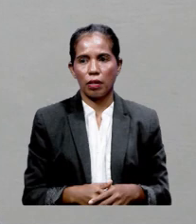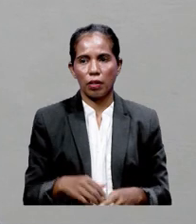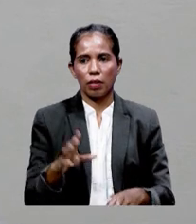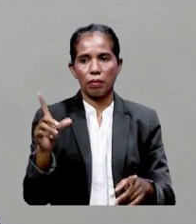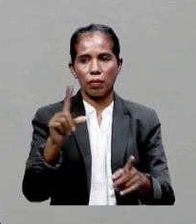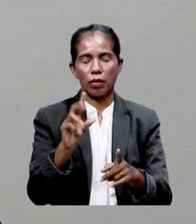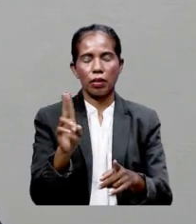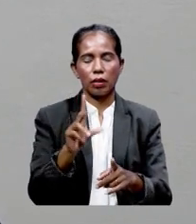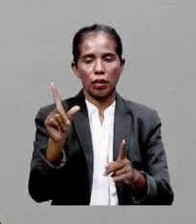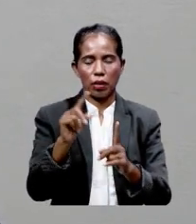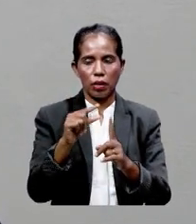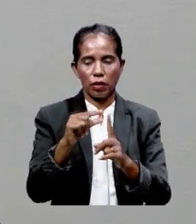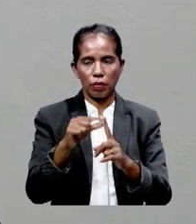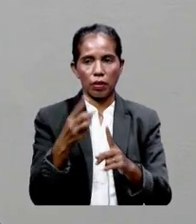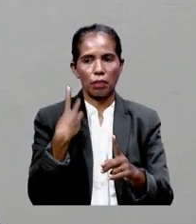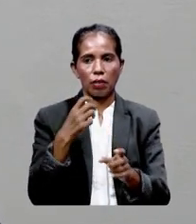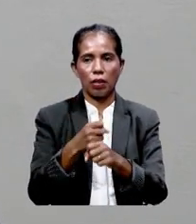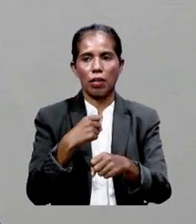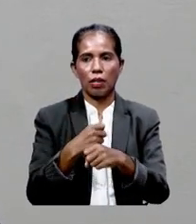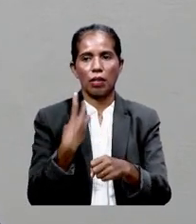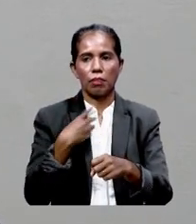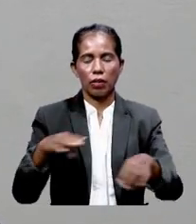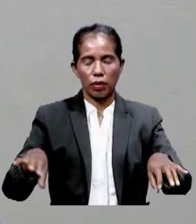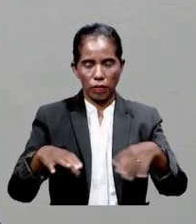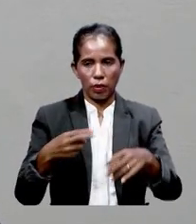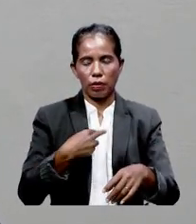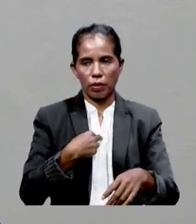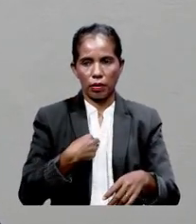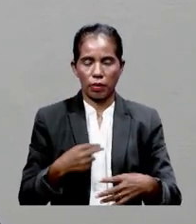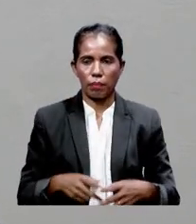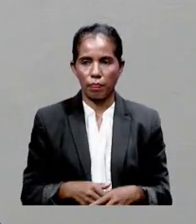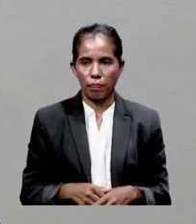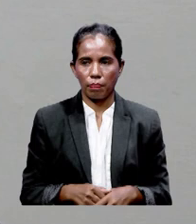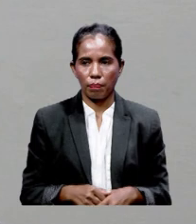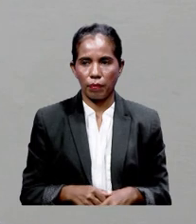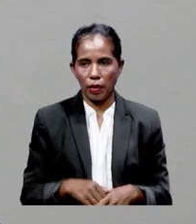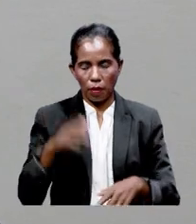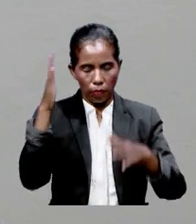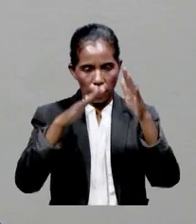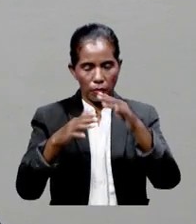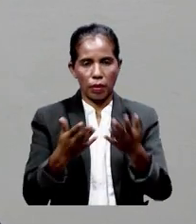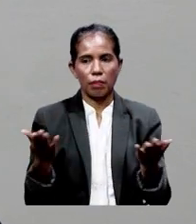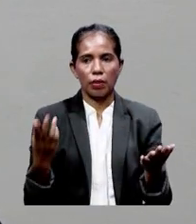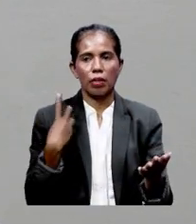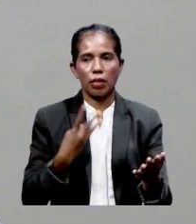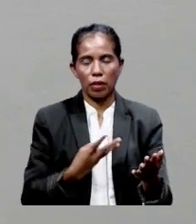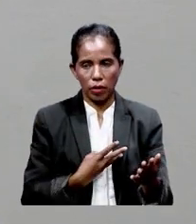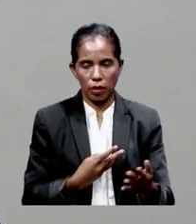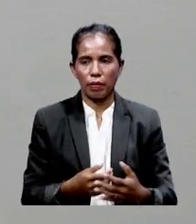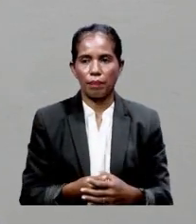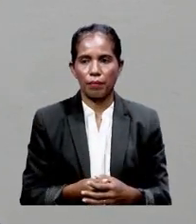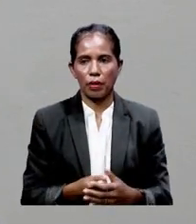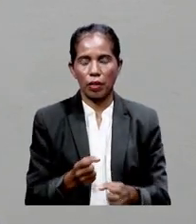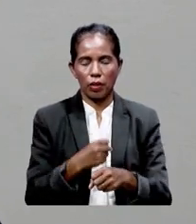eu uso hoje, alô diagnóstico ba a minha serviço rasi. Problema nem é bem e itabu